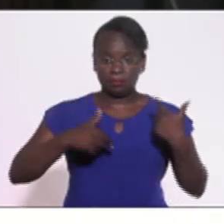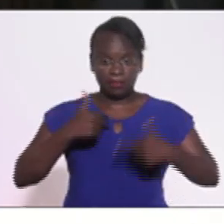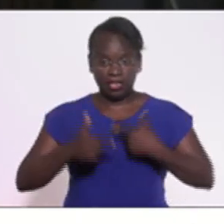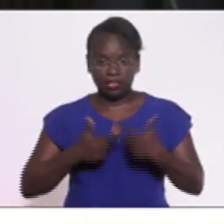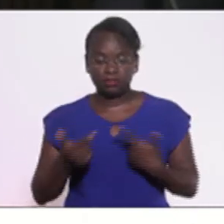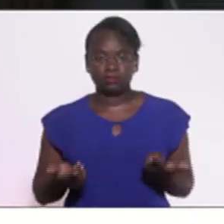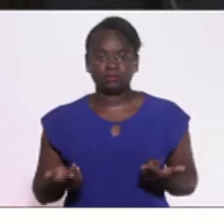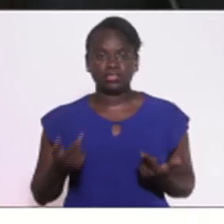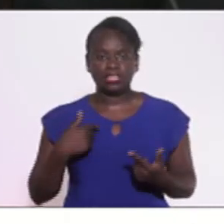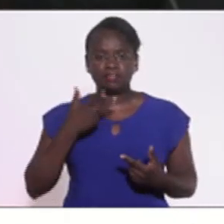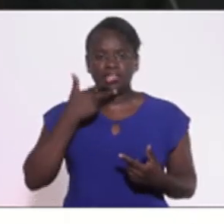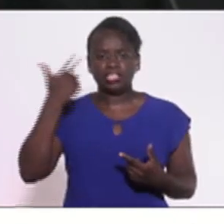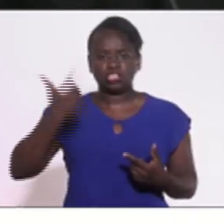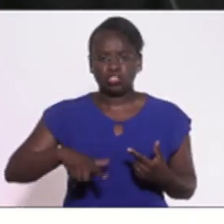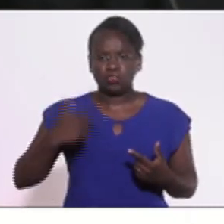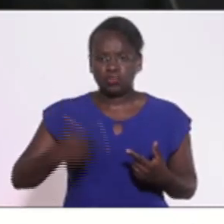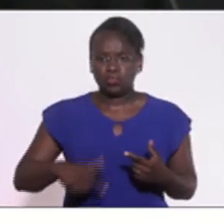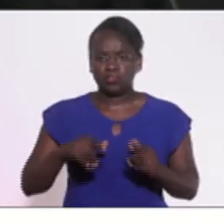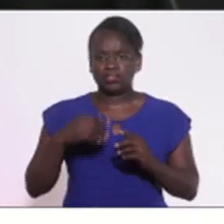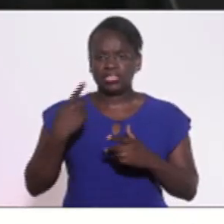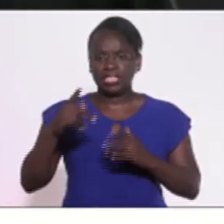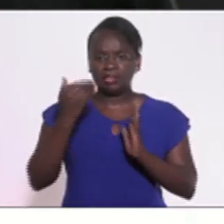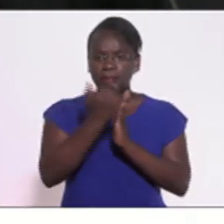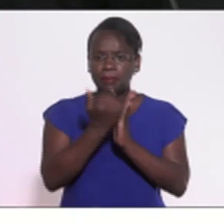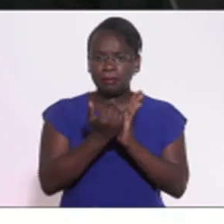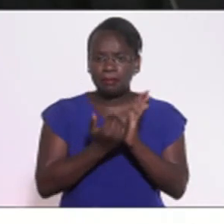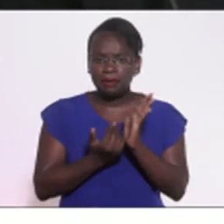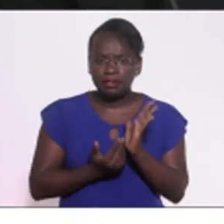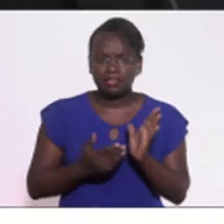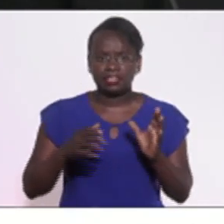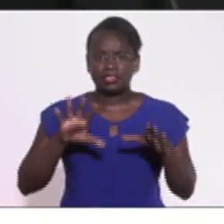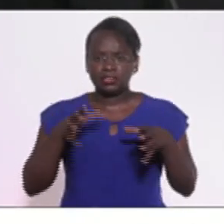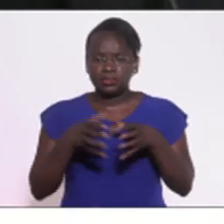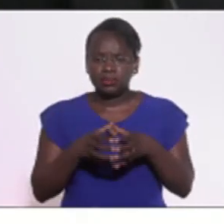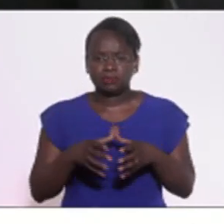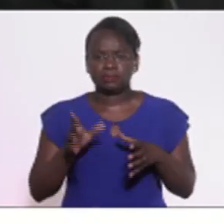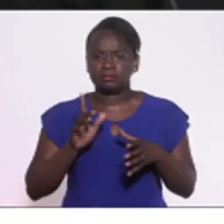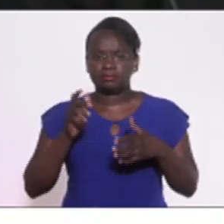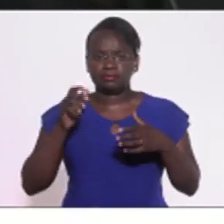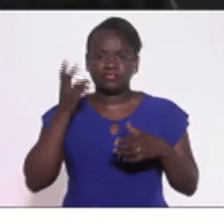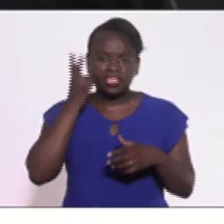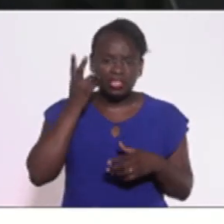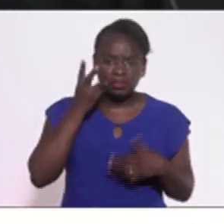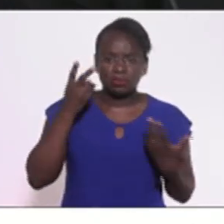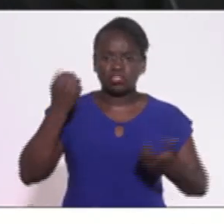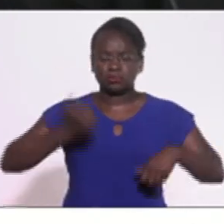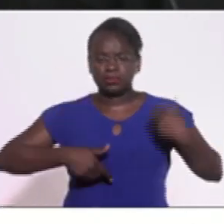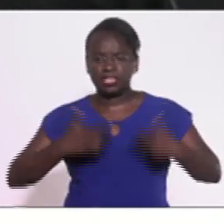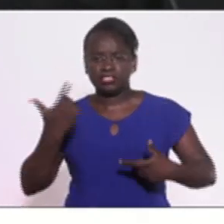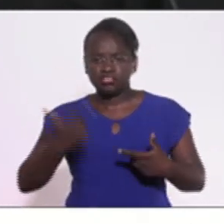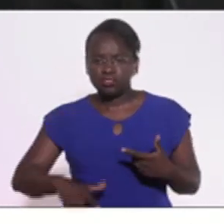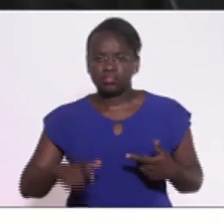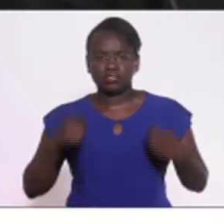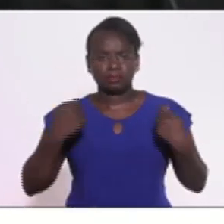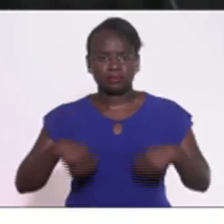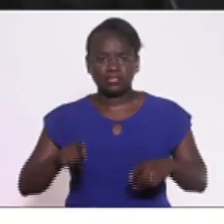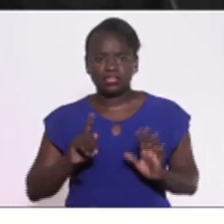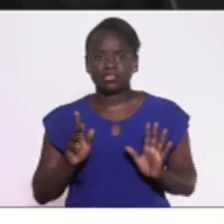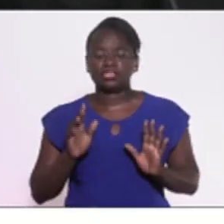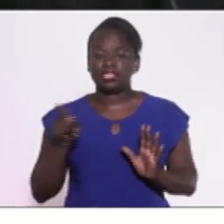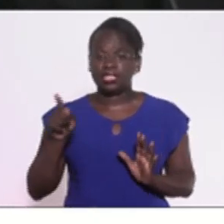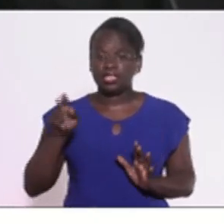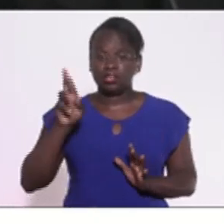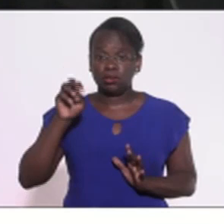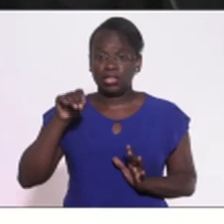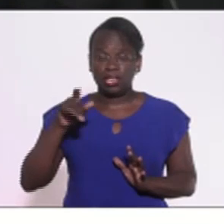Não vou repetir os dados do currículo na federação, na Câmara dos Vereadores, editando a Menorá. O Ronaldo é